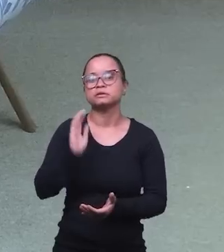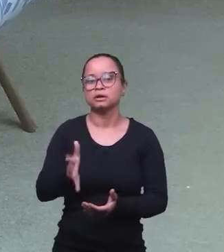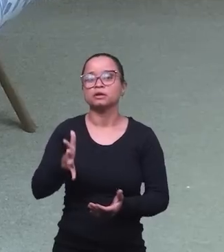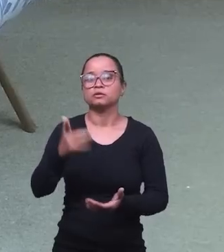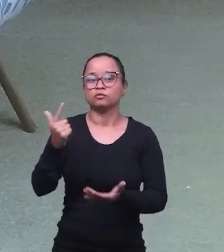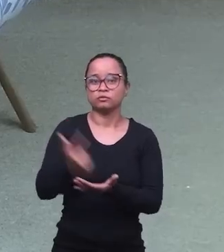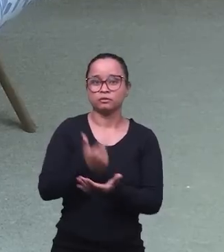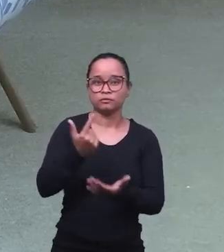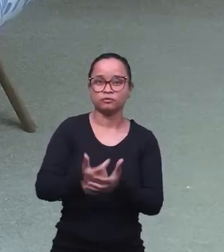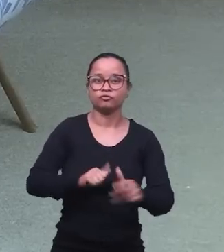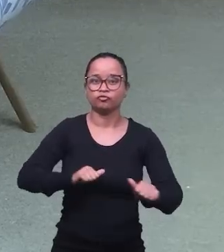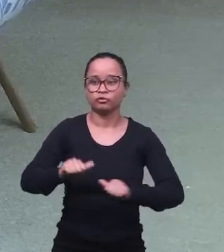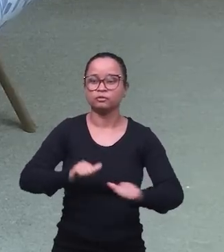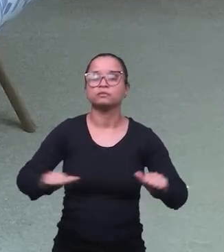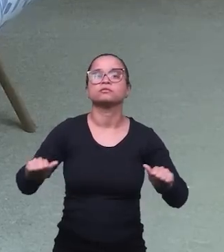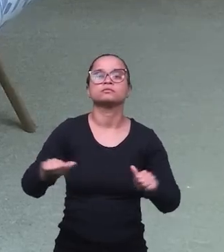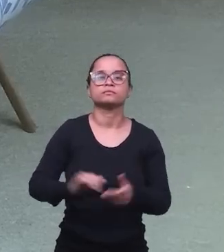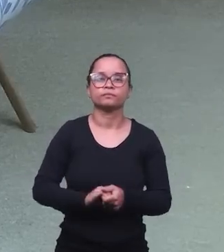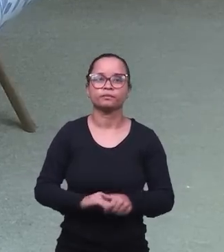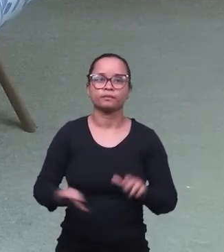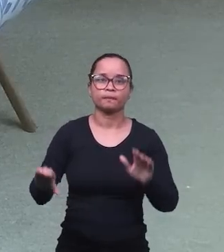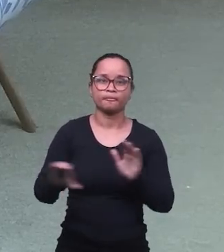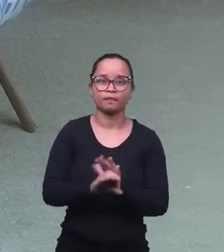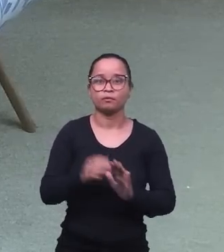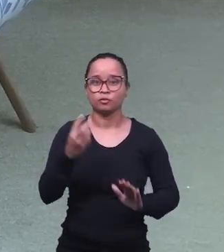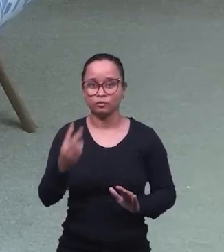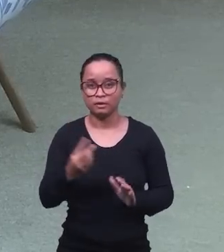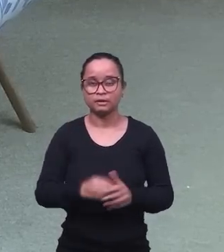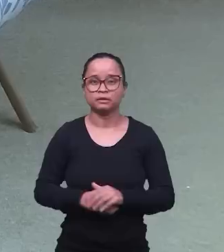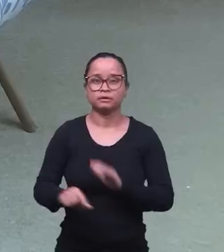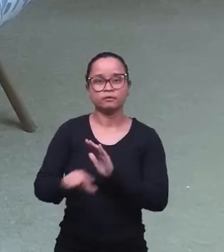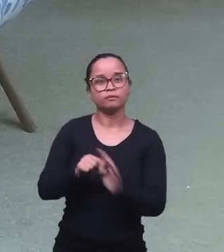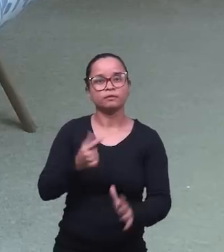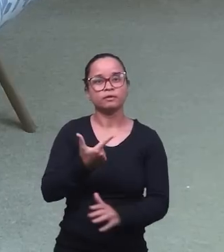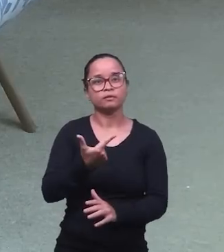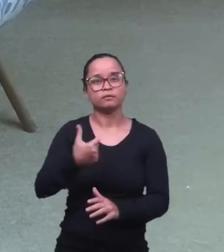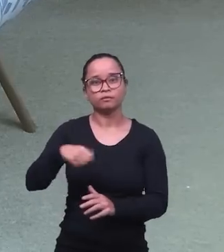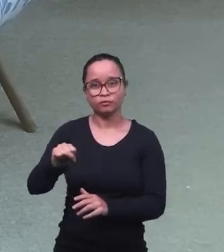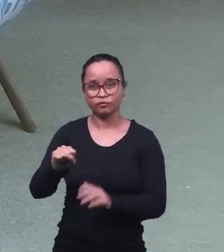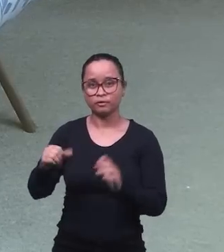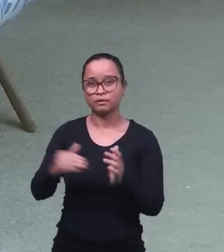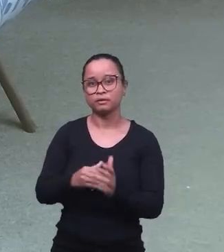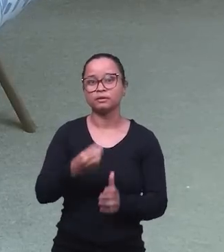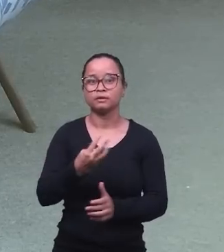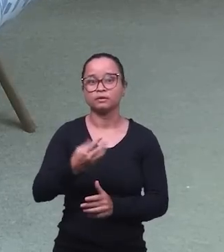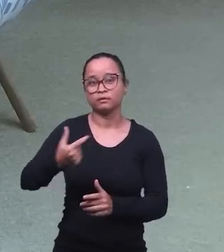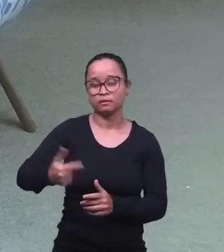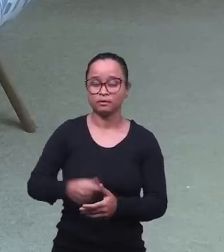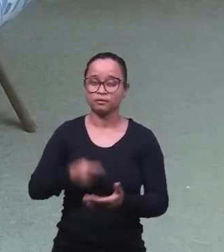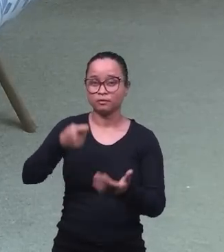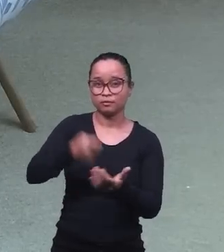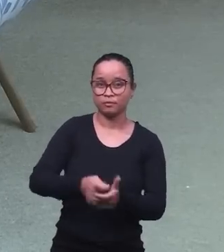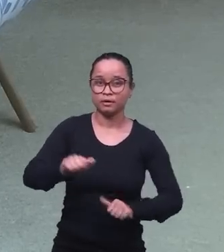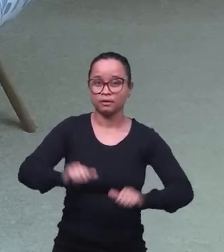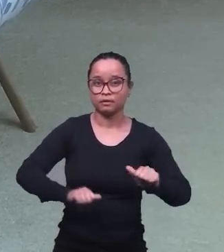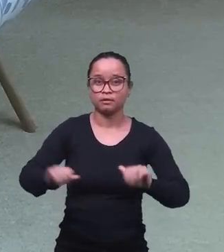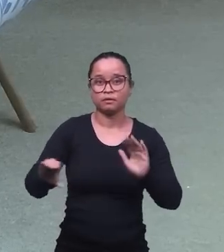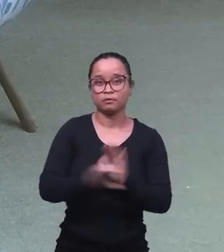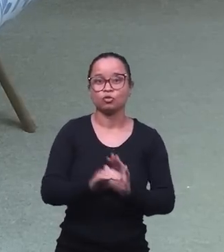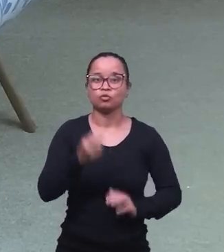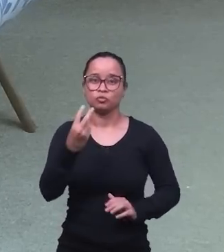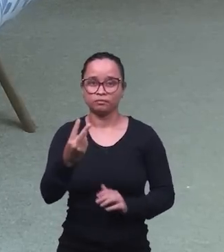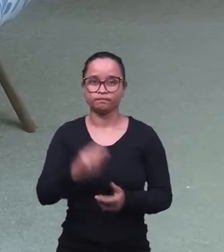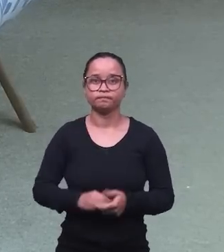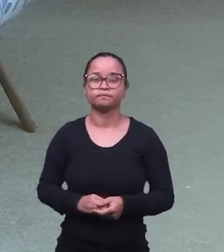cumprida no livro de Atos dos Apóstolos, capítulo 2, lá em Joel, capítulo 2, versos 28 a 32, que se cumpre em Atos,